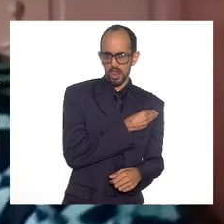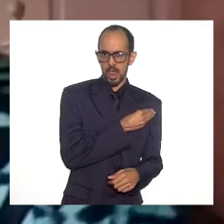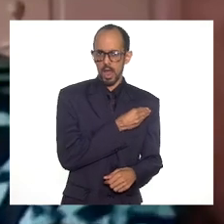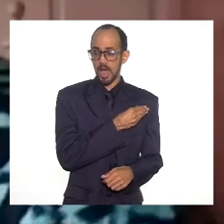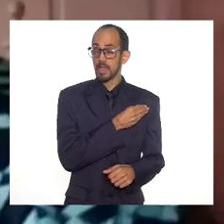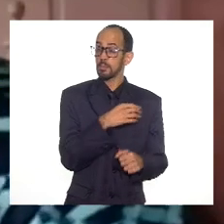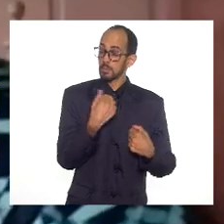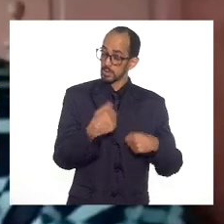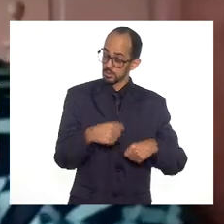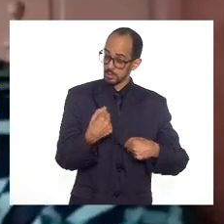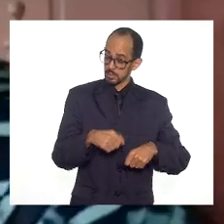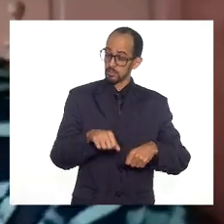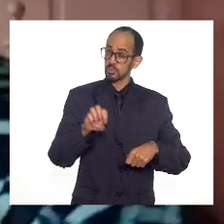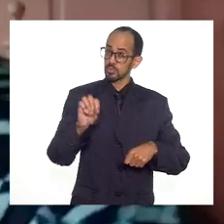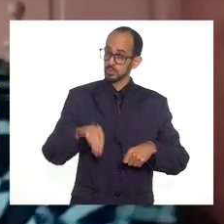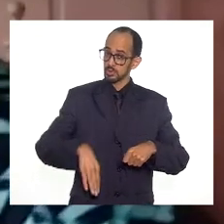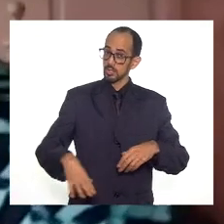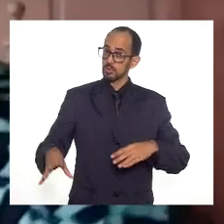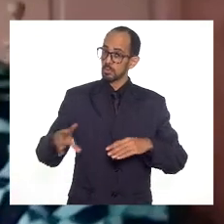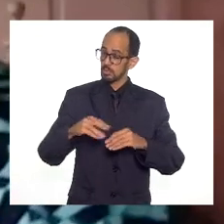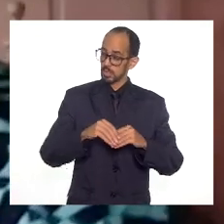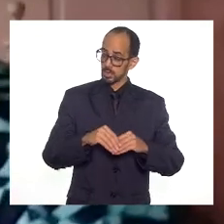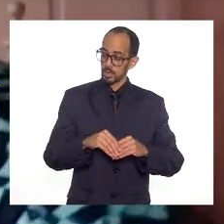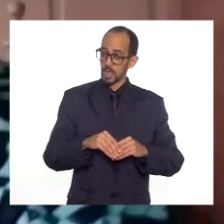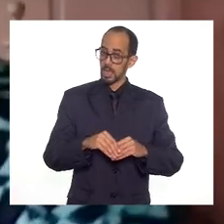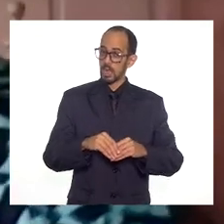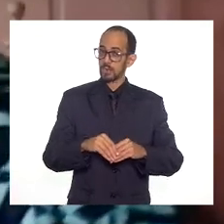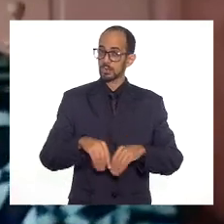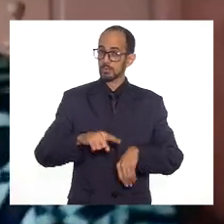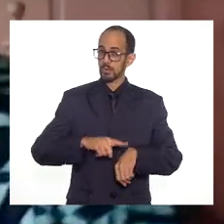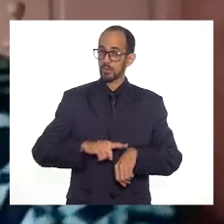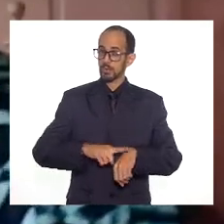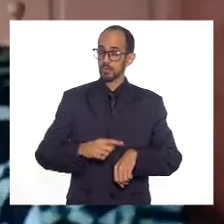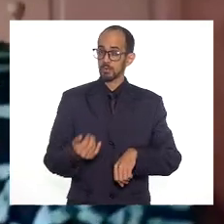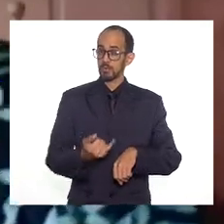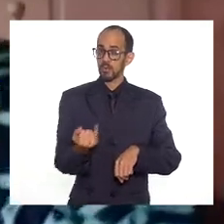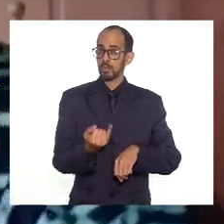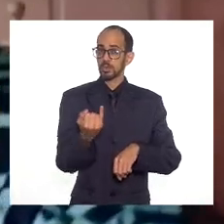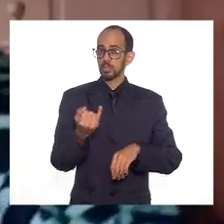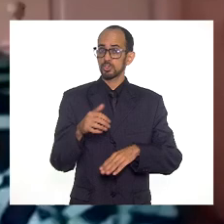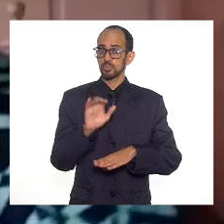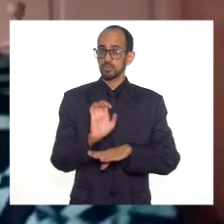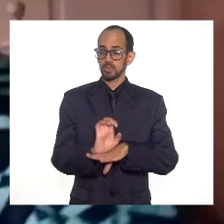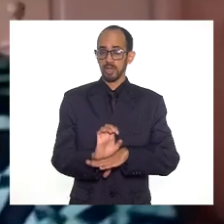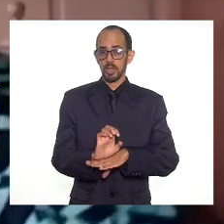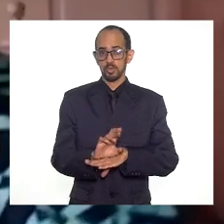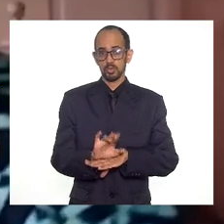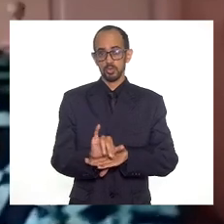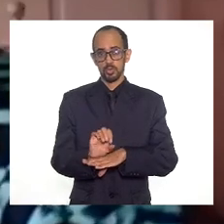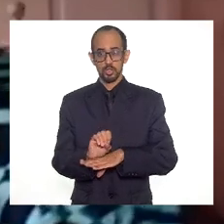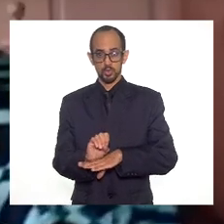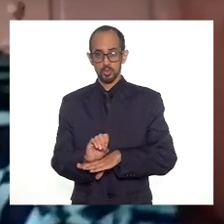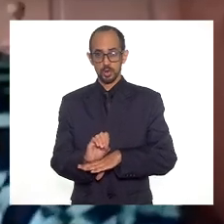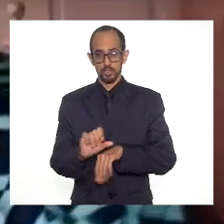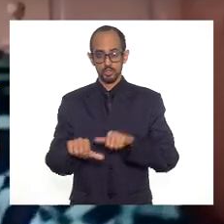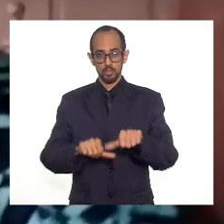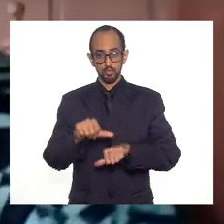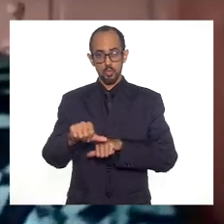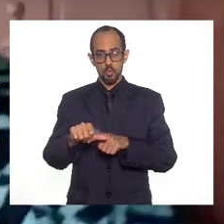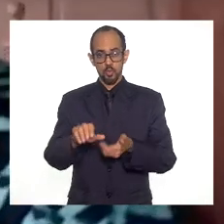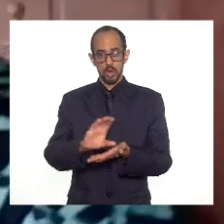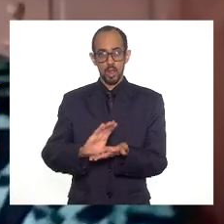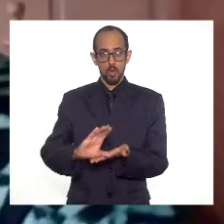dessa PEC, desse momento importante para o Estado do Rio de Janeiro, onde a gente muda a nossa Constituição para